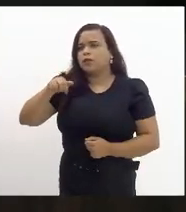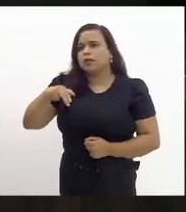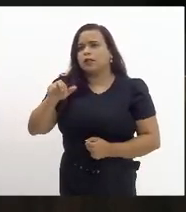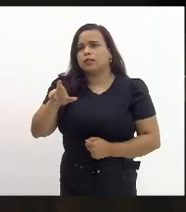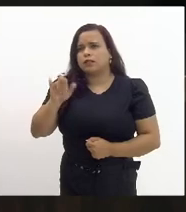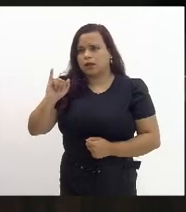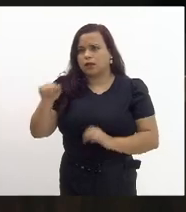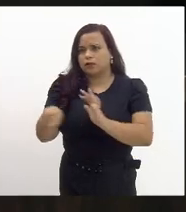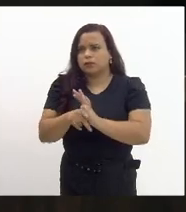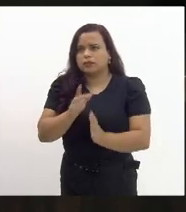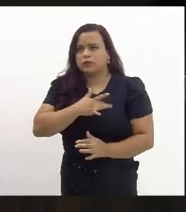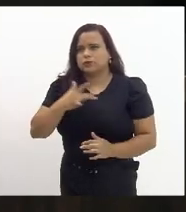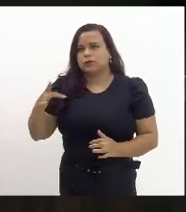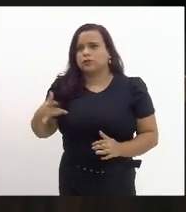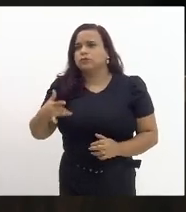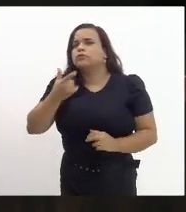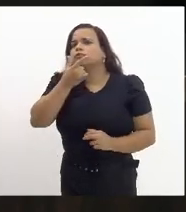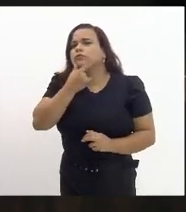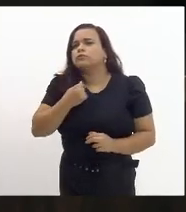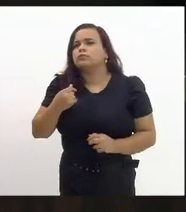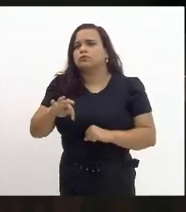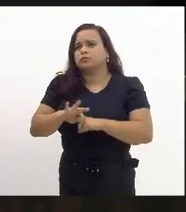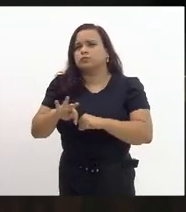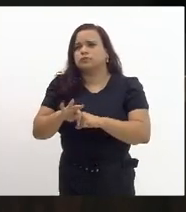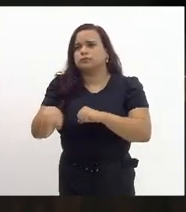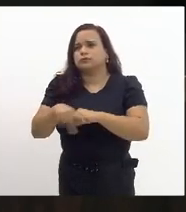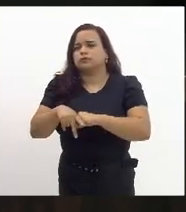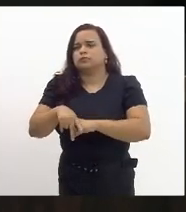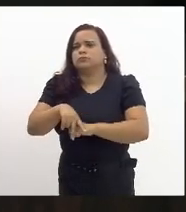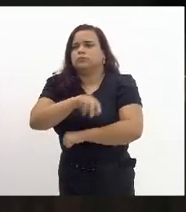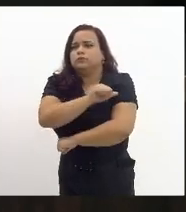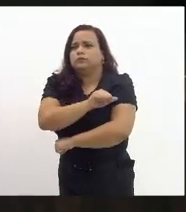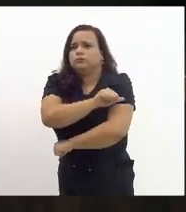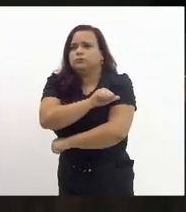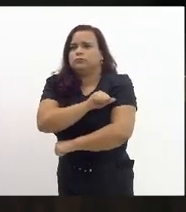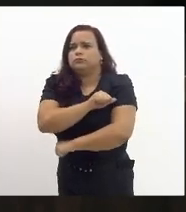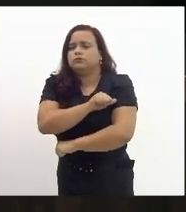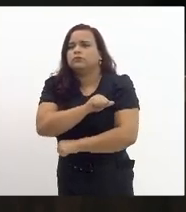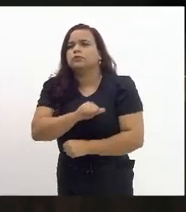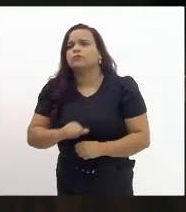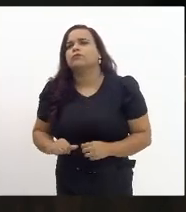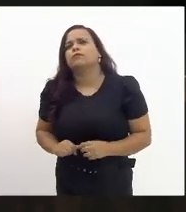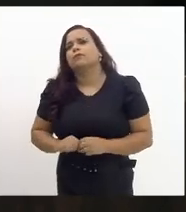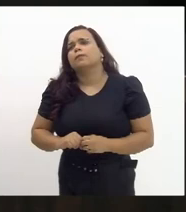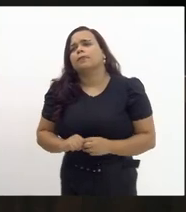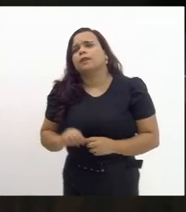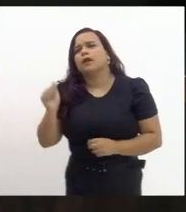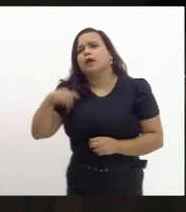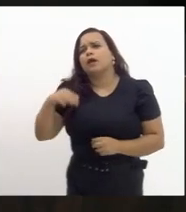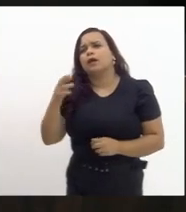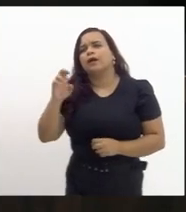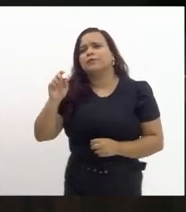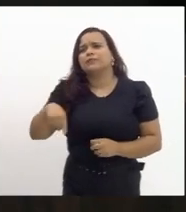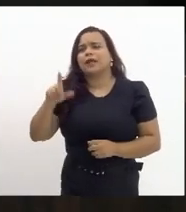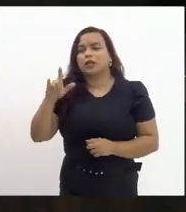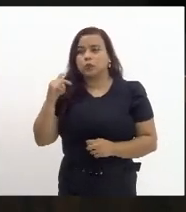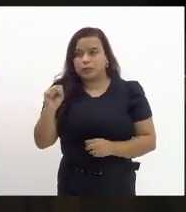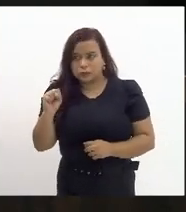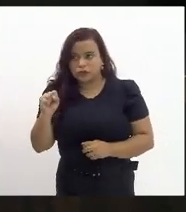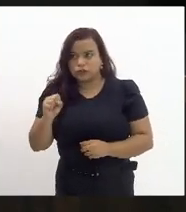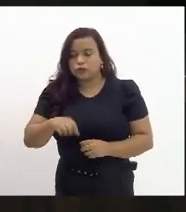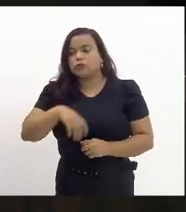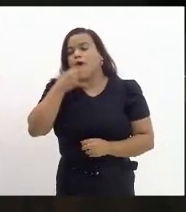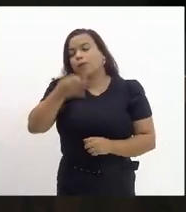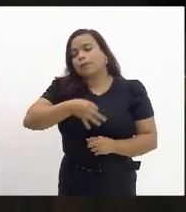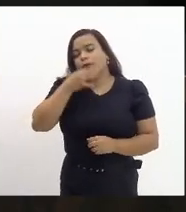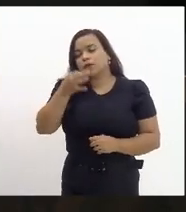ao justíssimo técnico de enfermagem André Luiz Waltz do Amaral Fernandes, parecer da Comissão de Normas Internas e Proposições Externas,